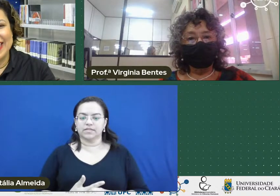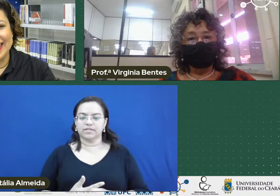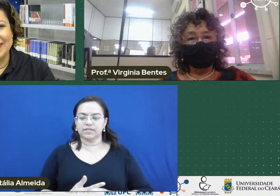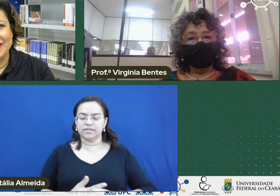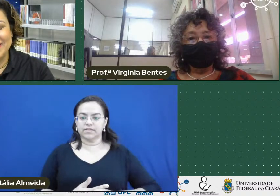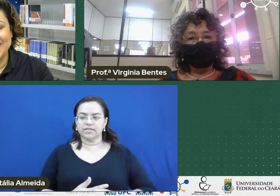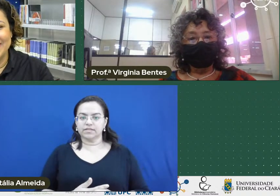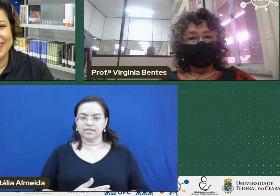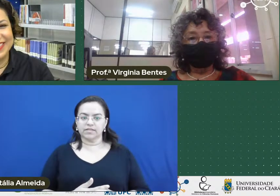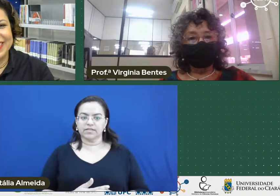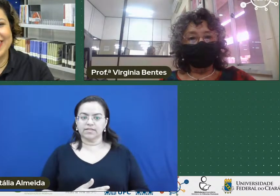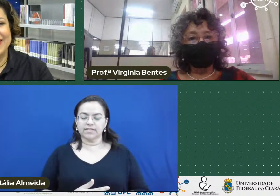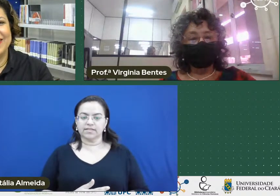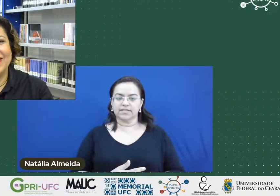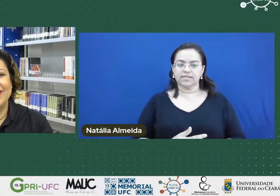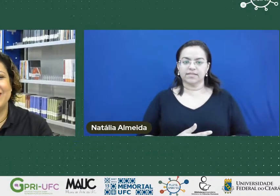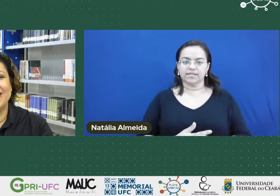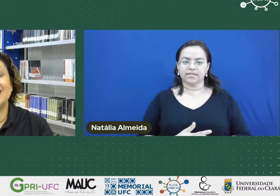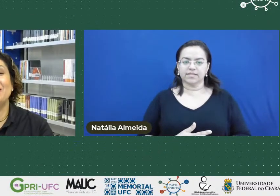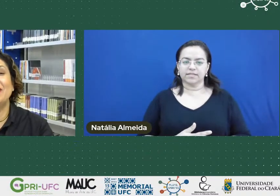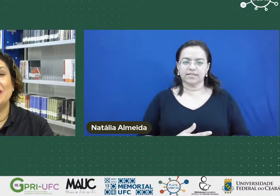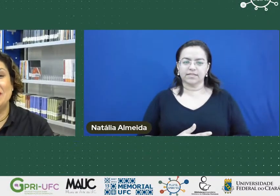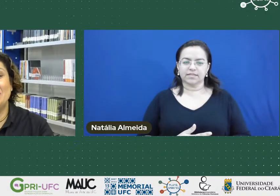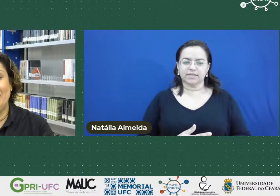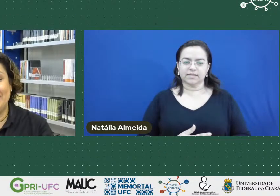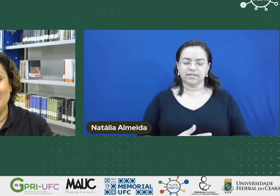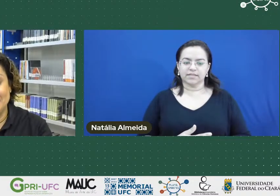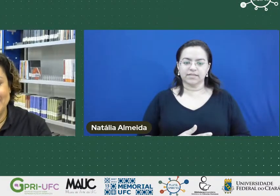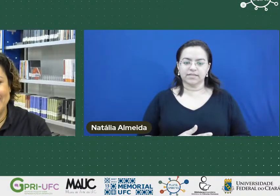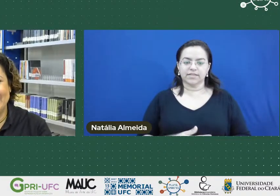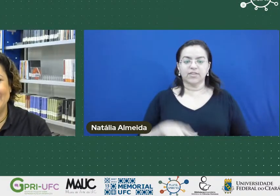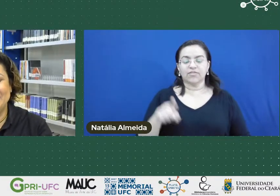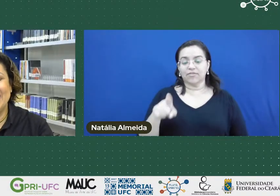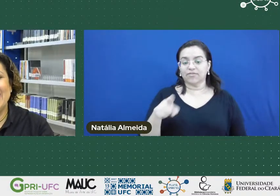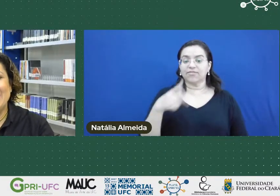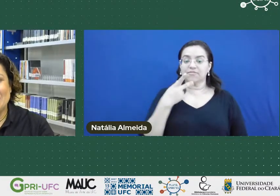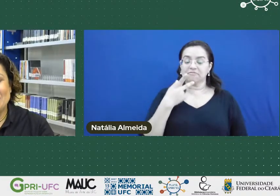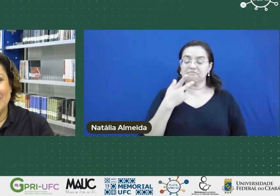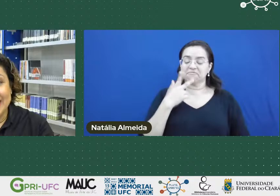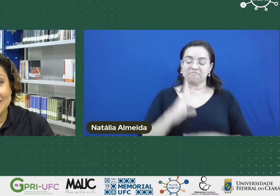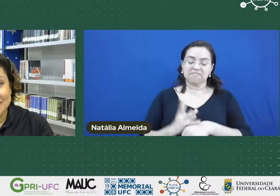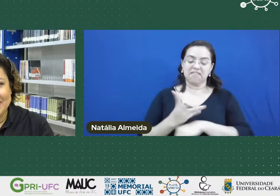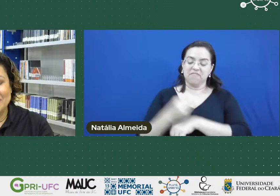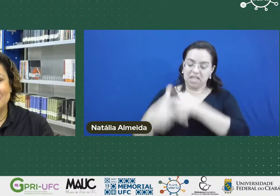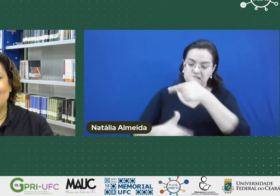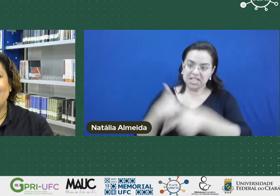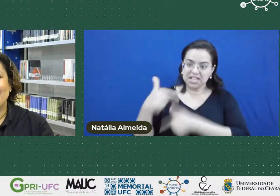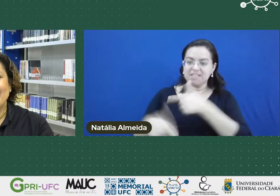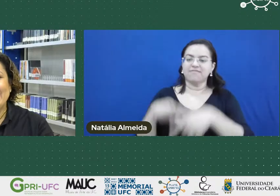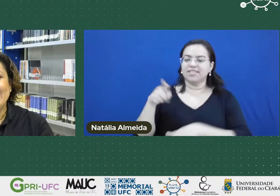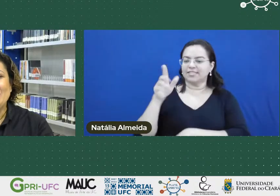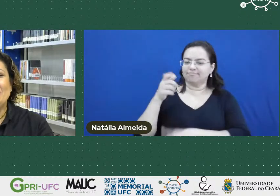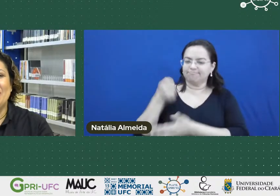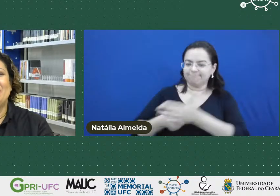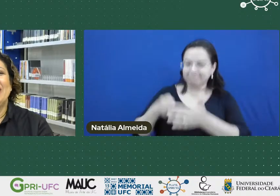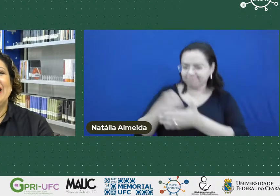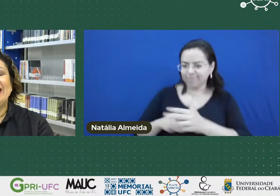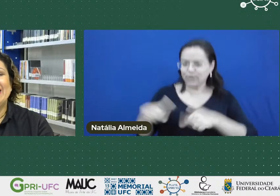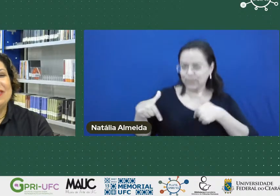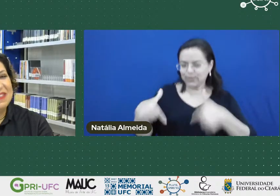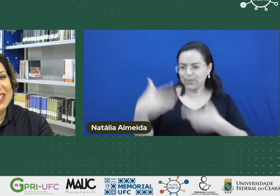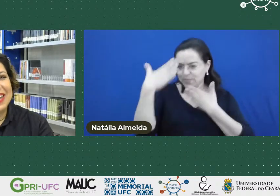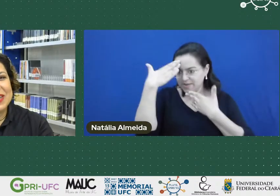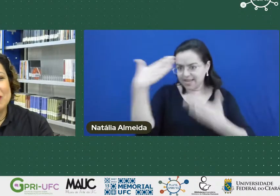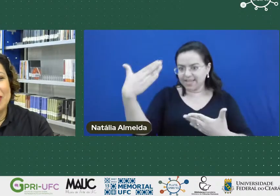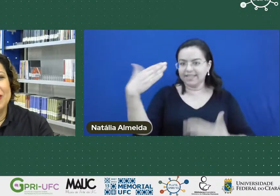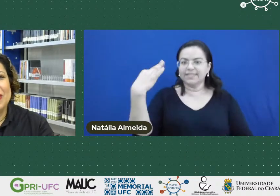Muito obrigada, professora. Foi você que fez o evento acontecer. Muito obrigada mesmo. Bom,